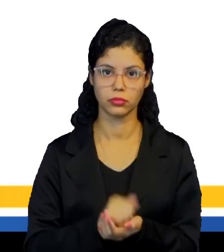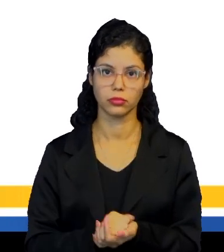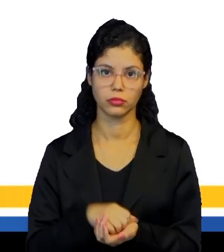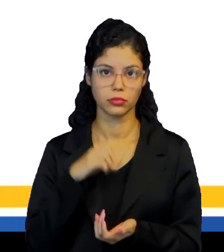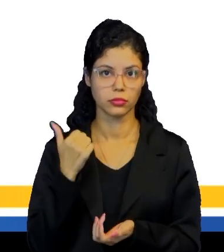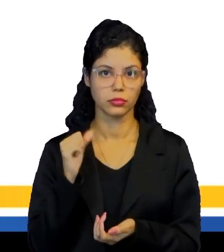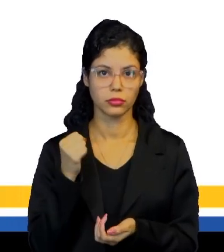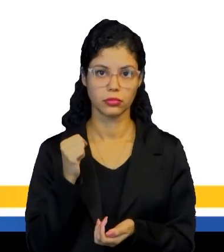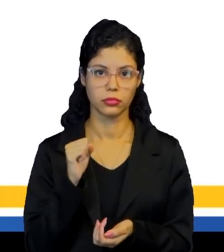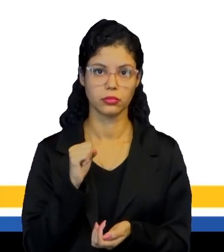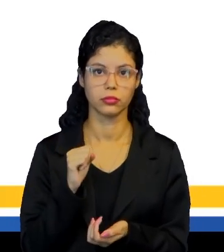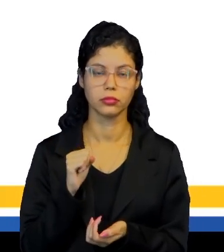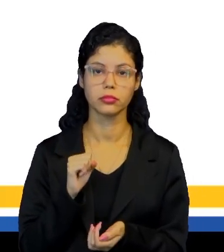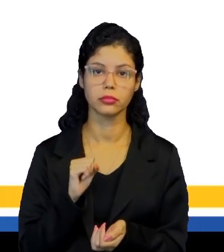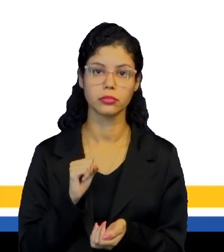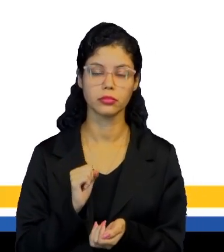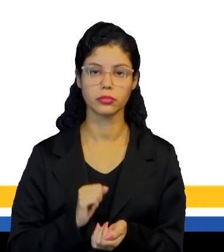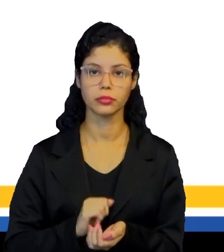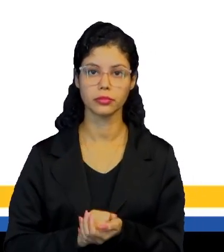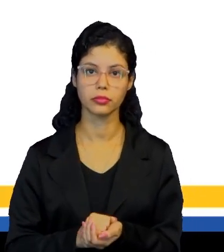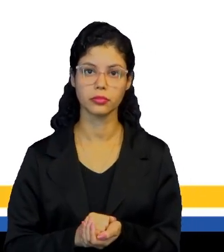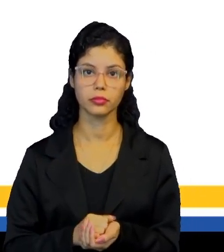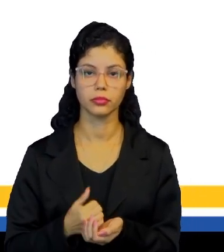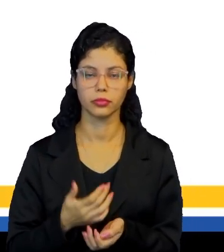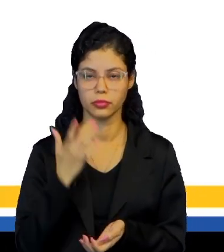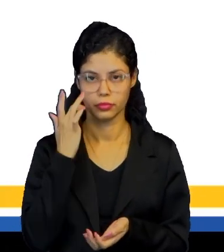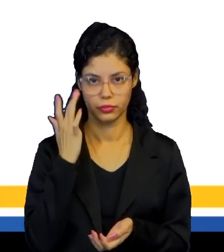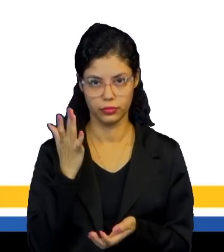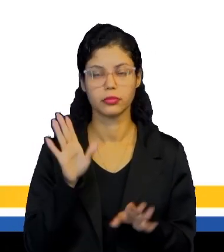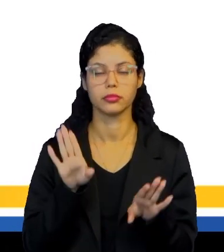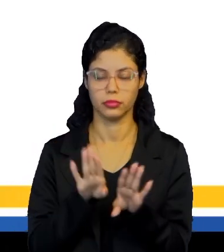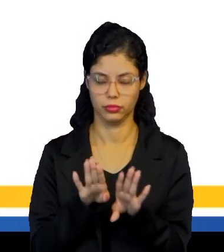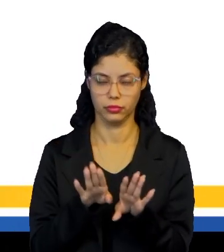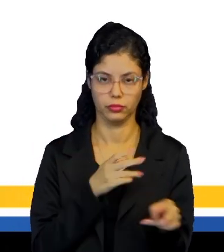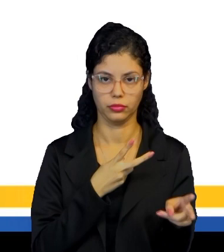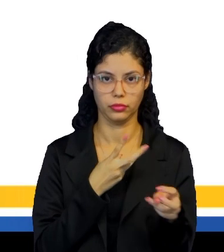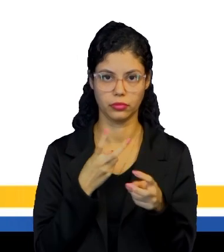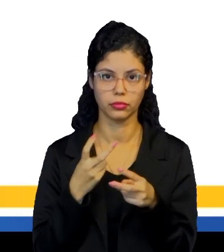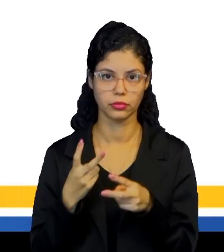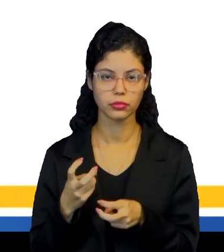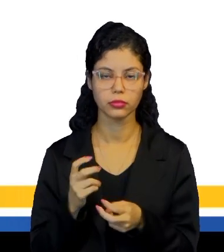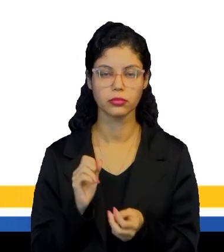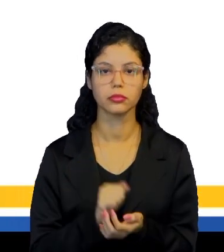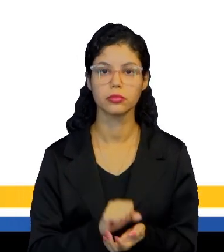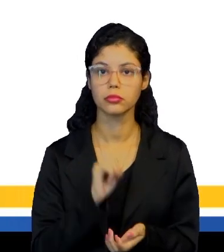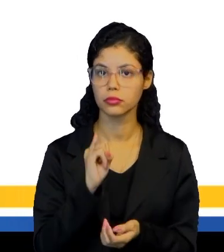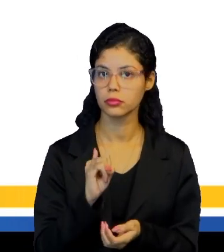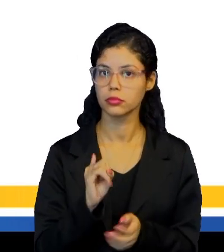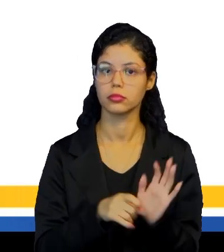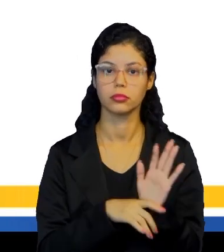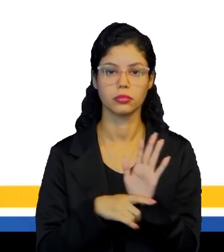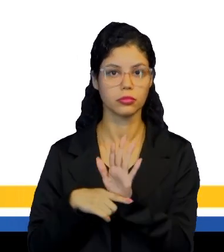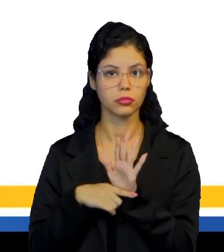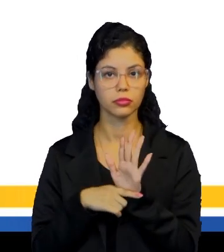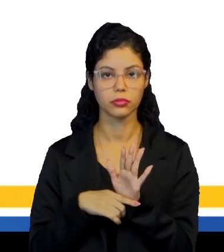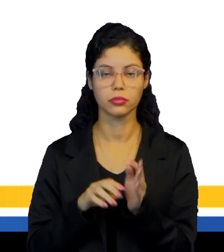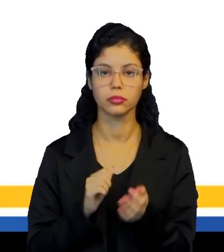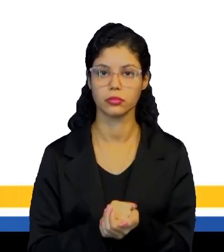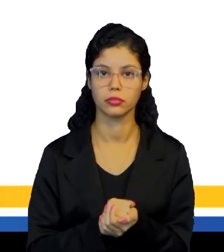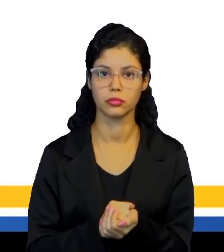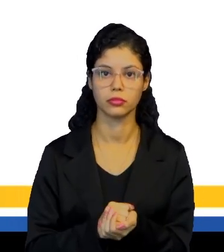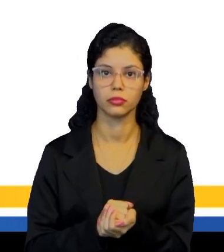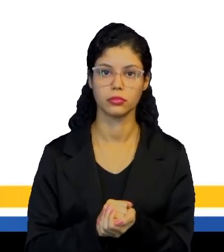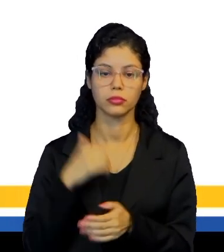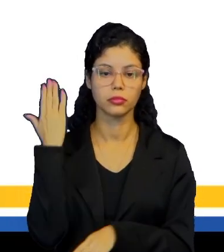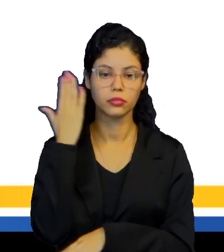18 reais e bom então aí é fácil da gente perceber tá que se trata de uma grandeza